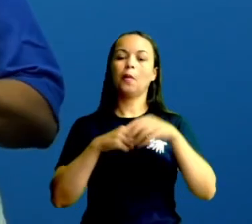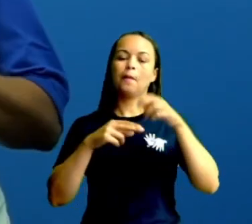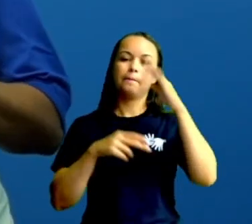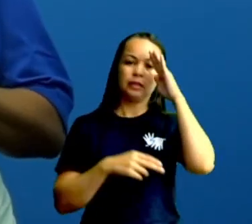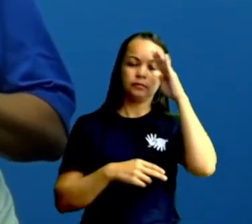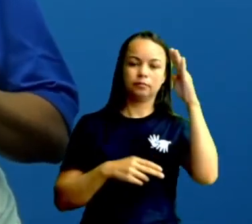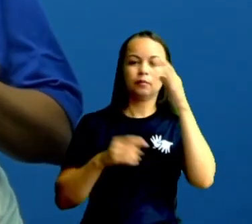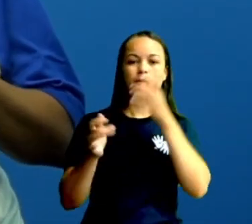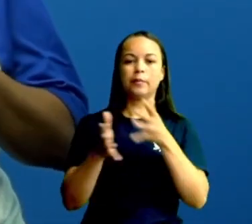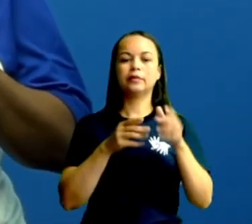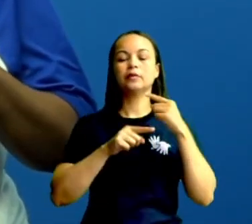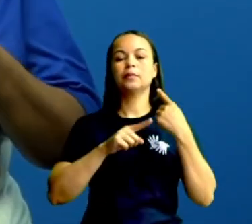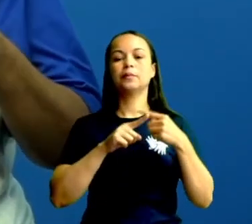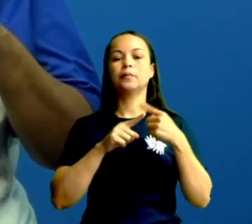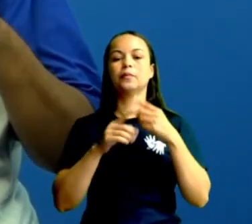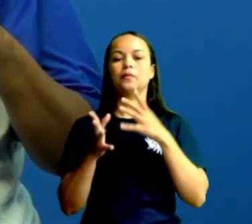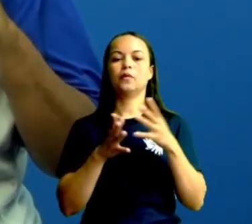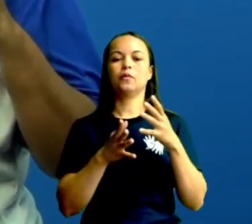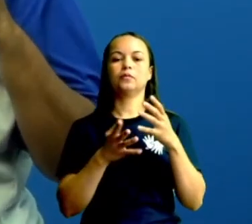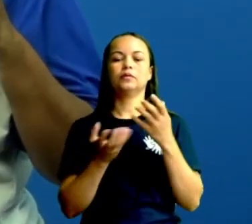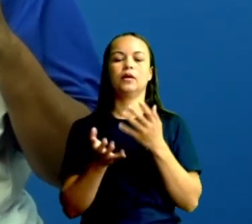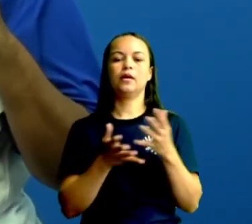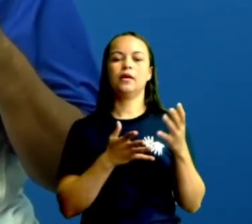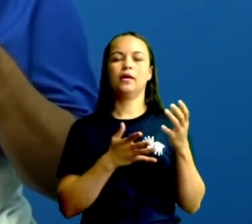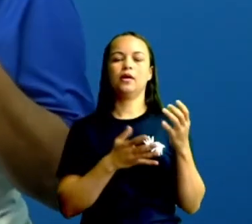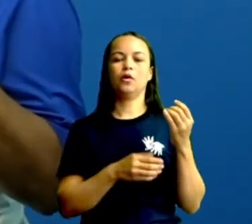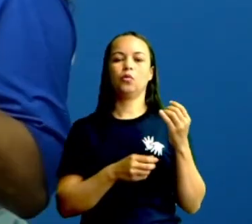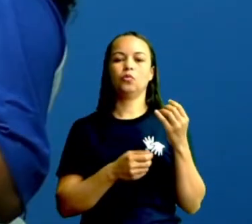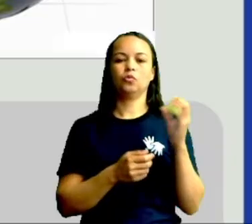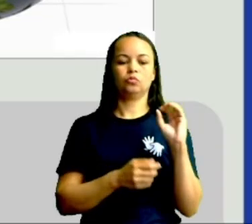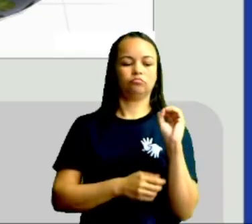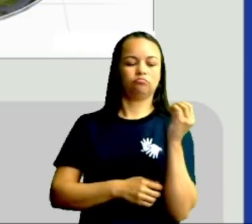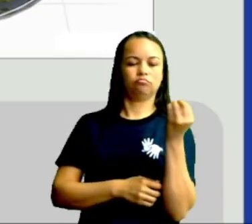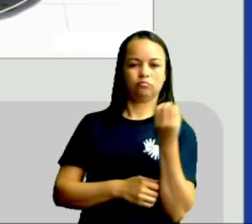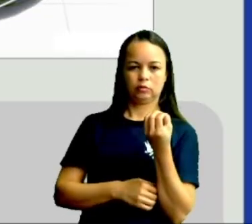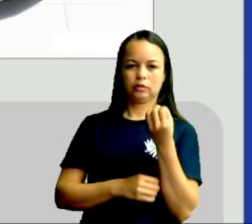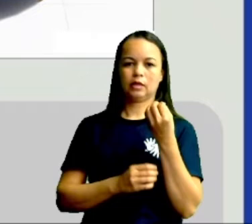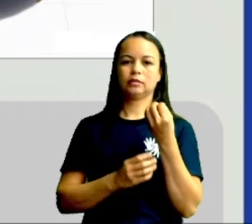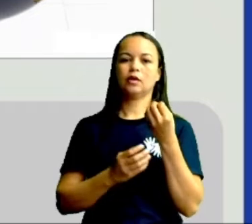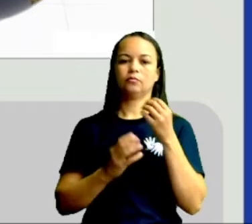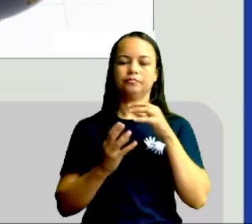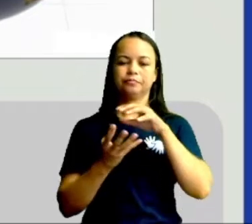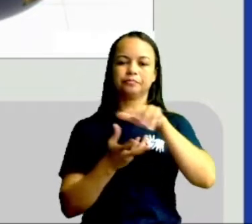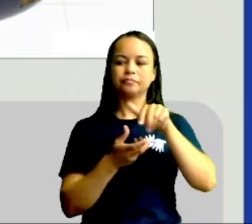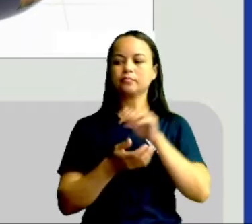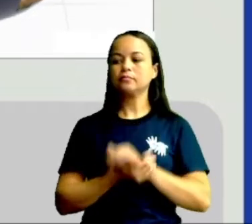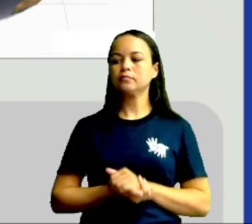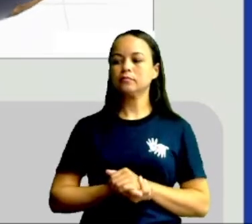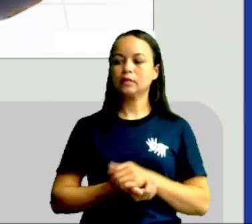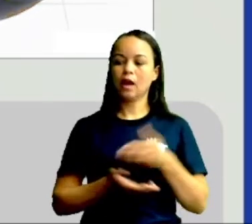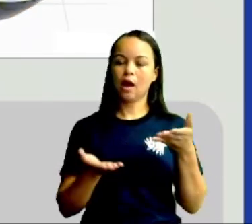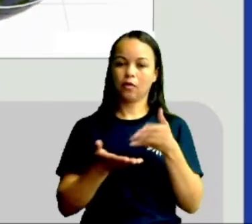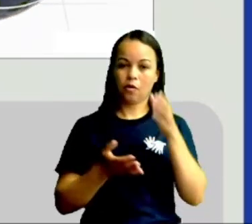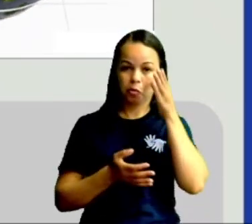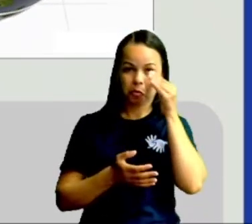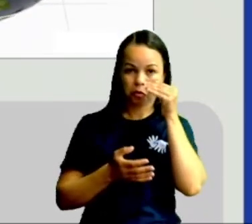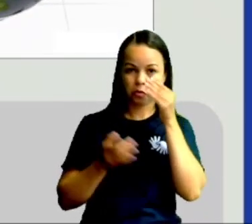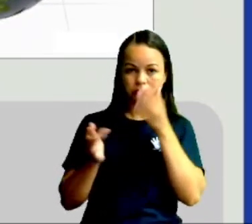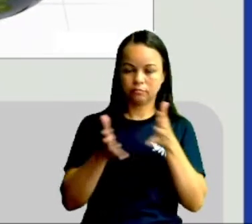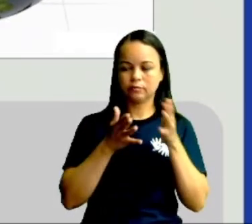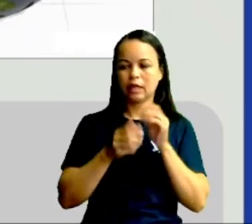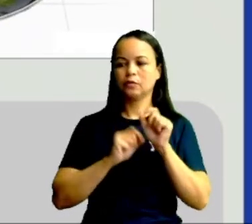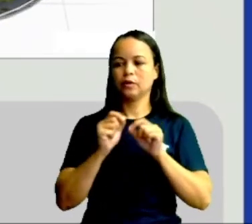Terra. Mas vamos ver algumas curiosidades. Vejam só. Quantos movimentos nosso planeta